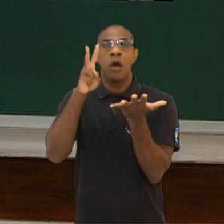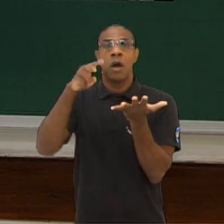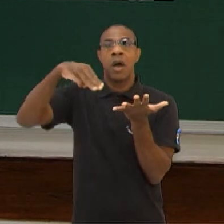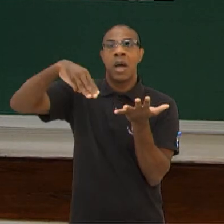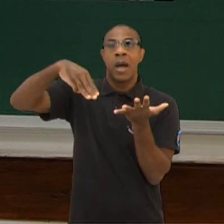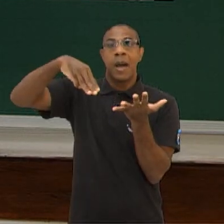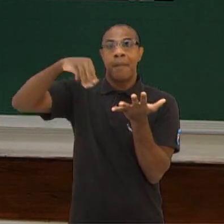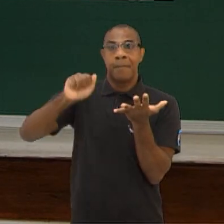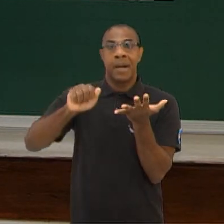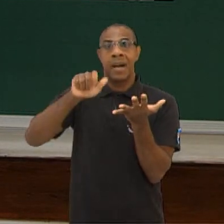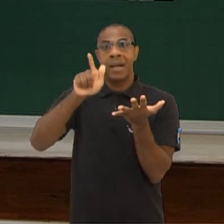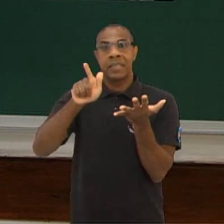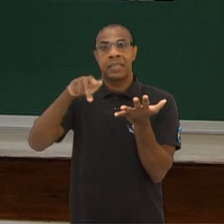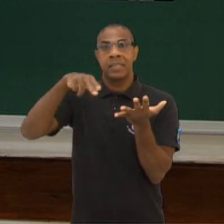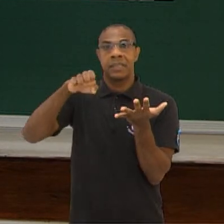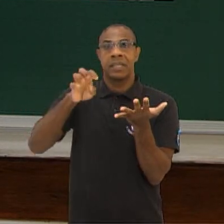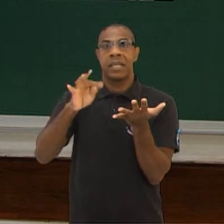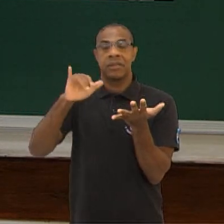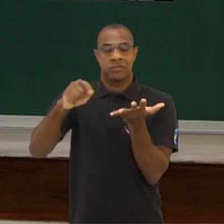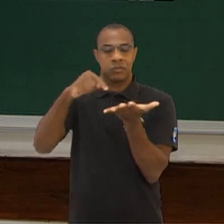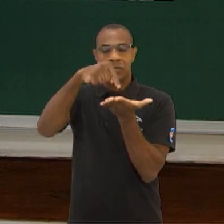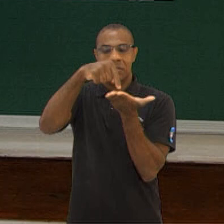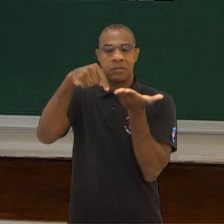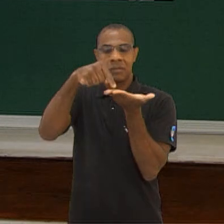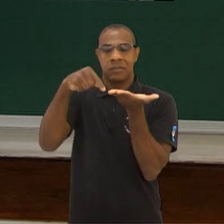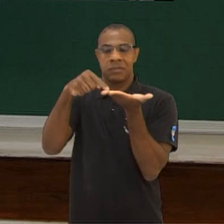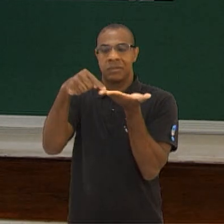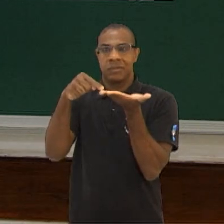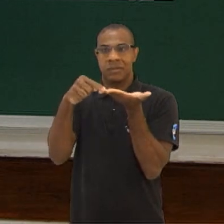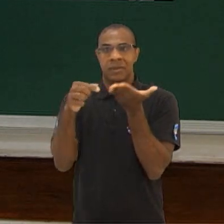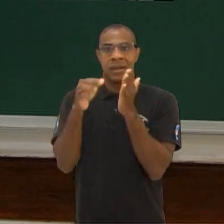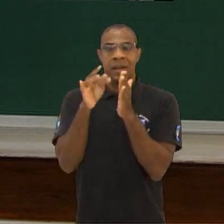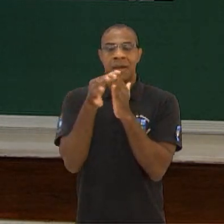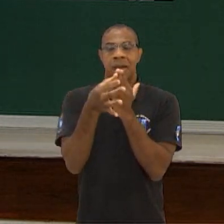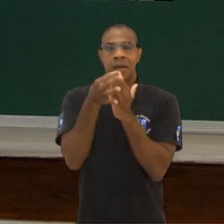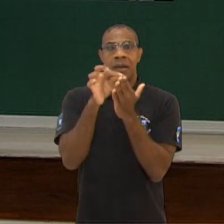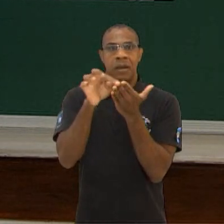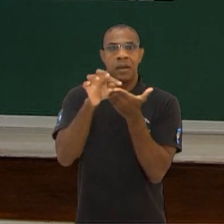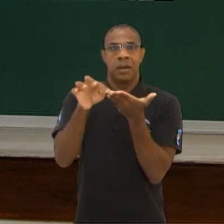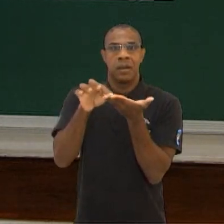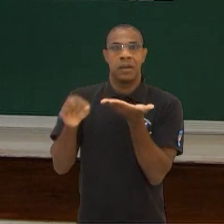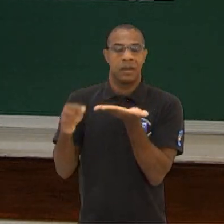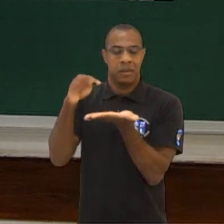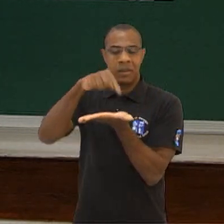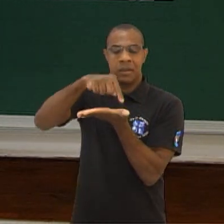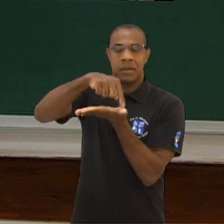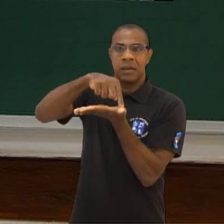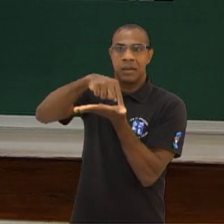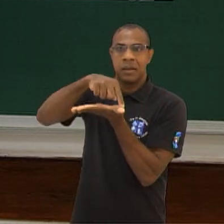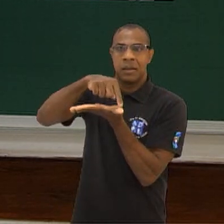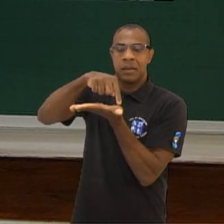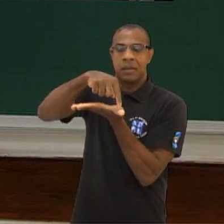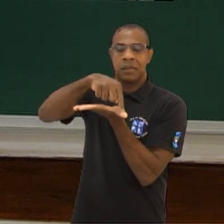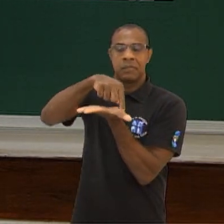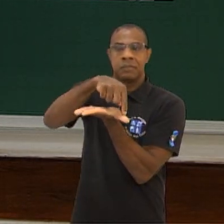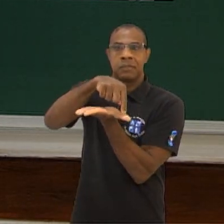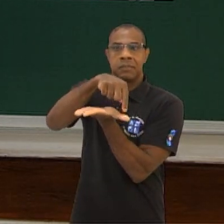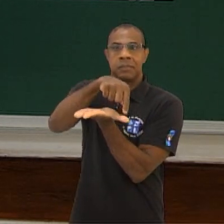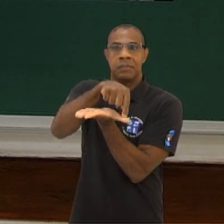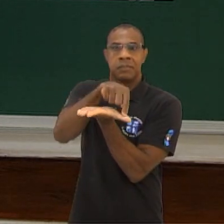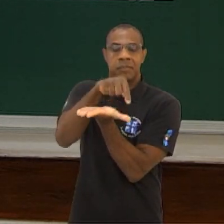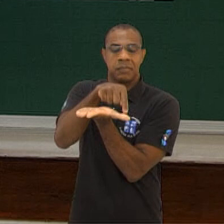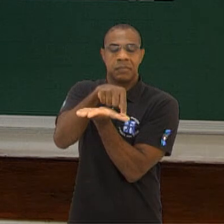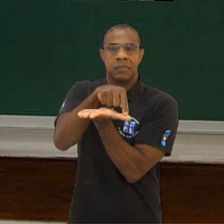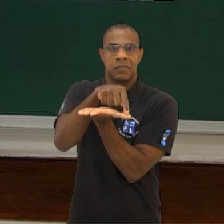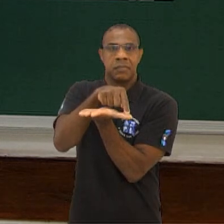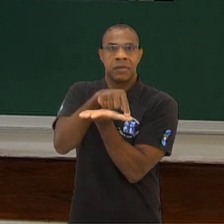direção do campo magnético. O dedão, você vai colocar na direção da velocidade, da carga. E a palma